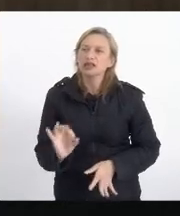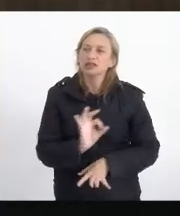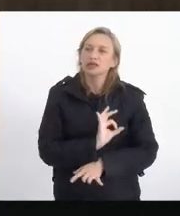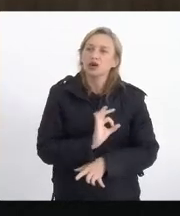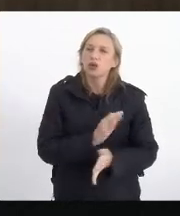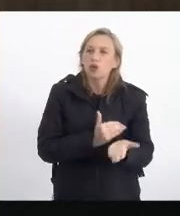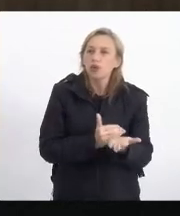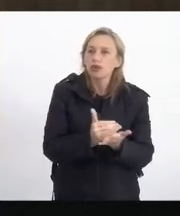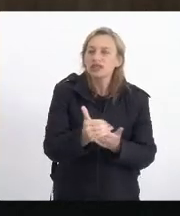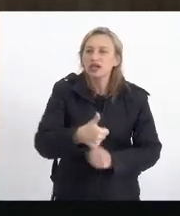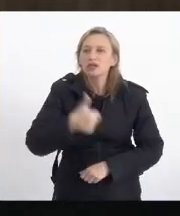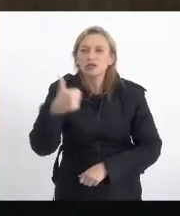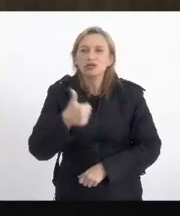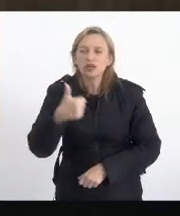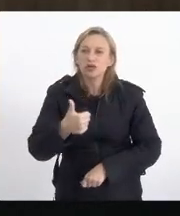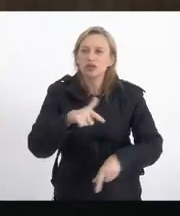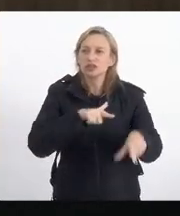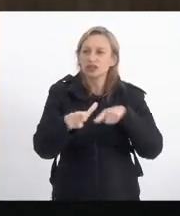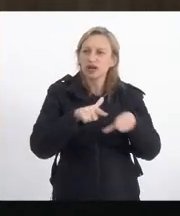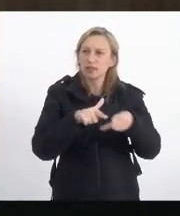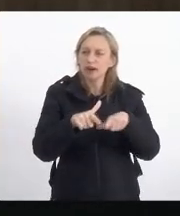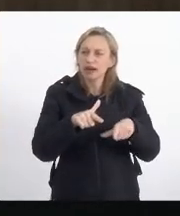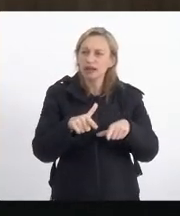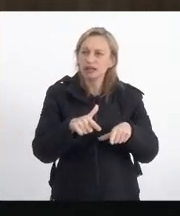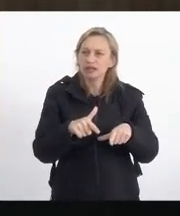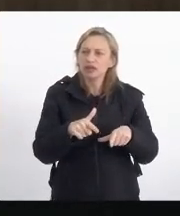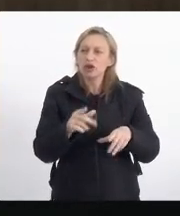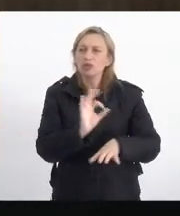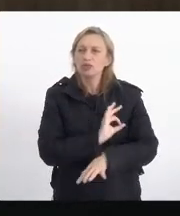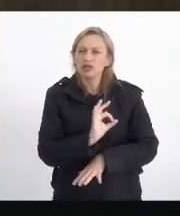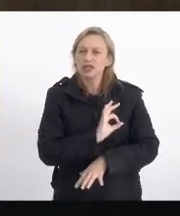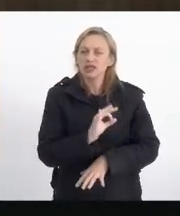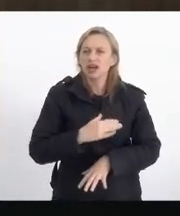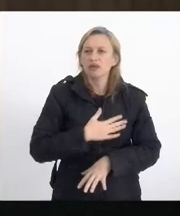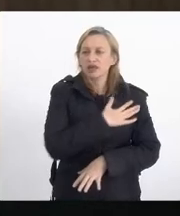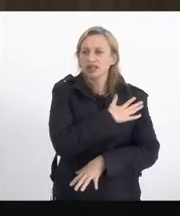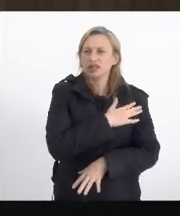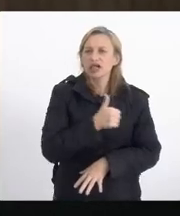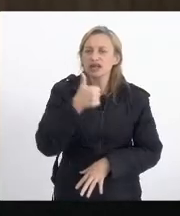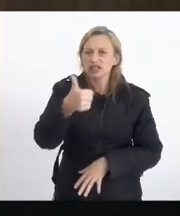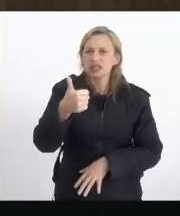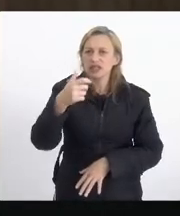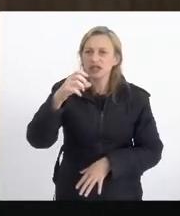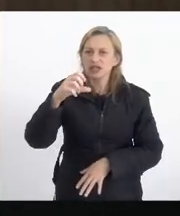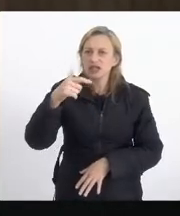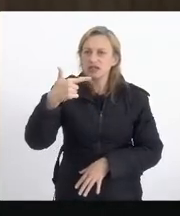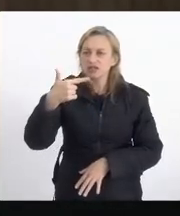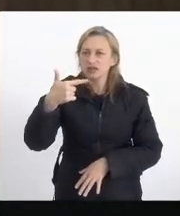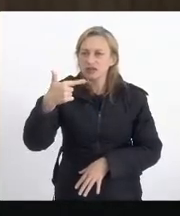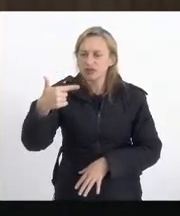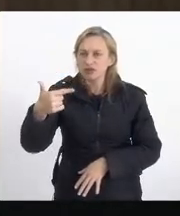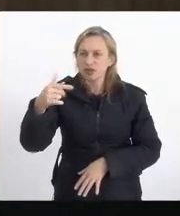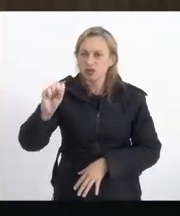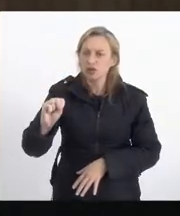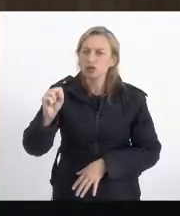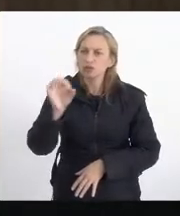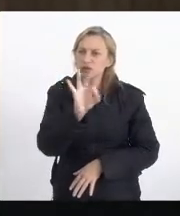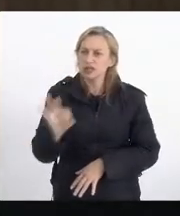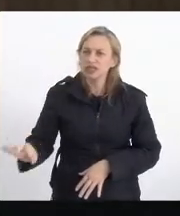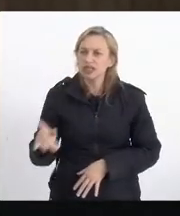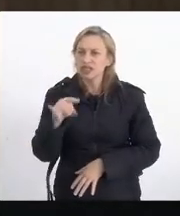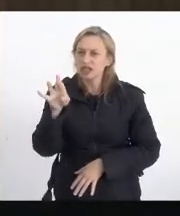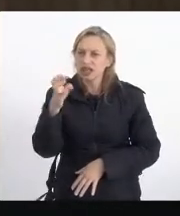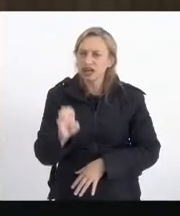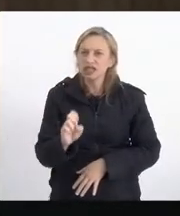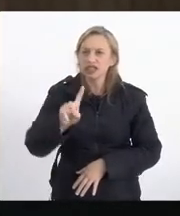seu primeiro ano de labuta como policial militar receber 122,5% de grete e agora ele aos 12, 13,